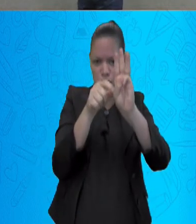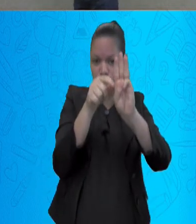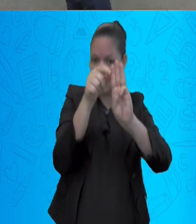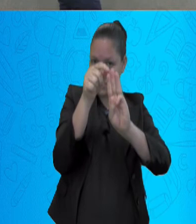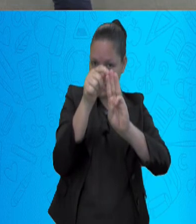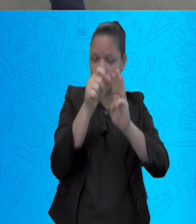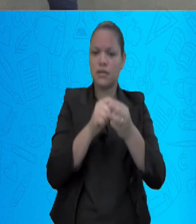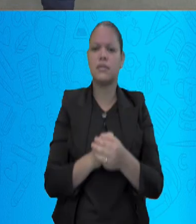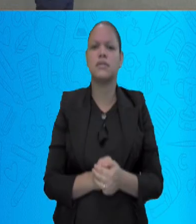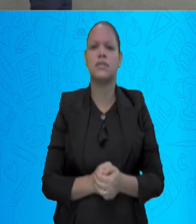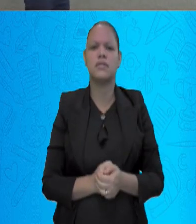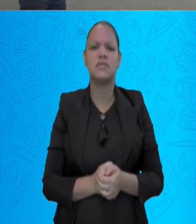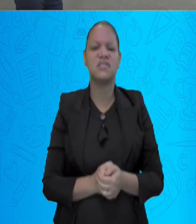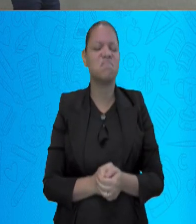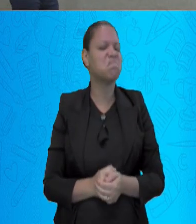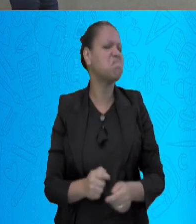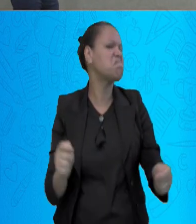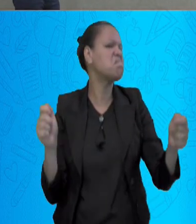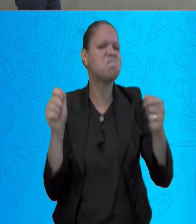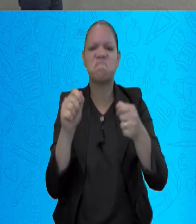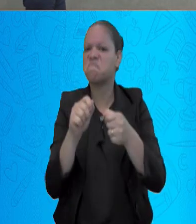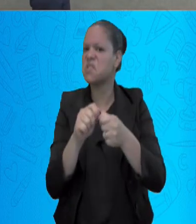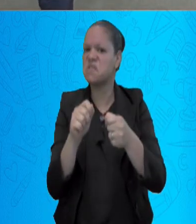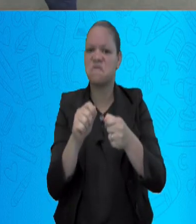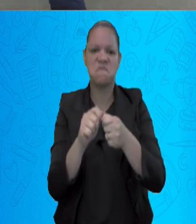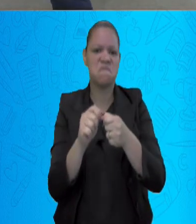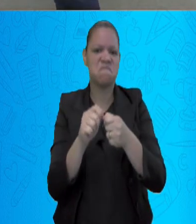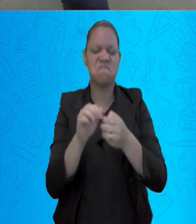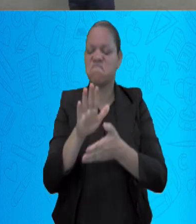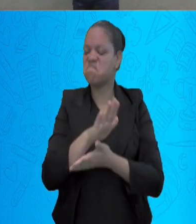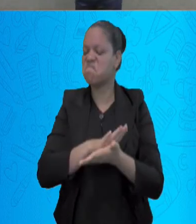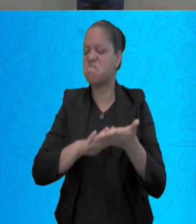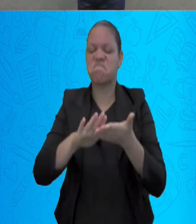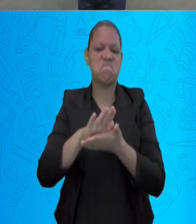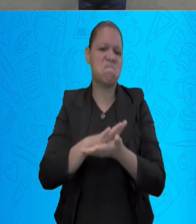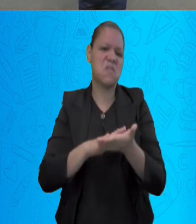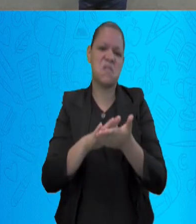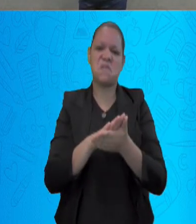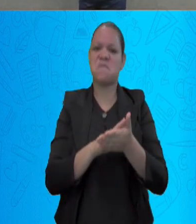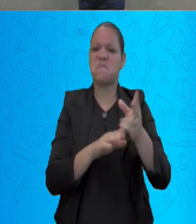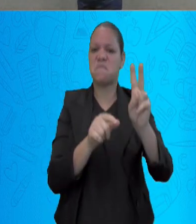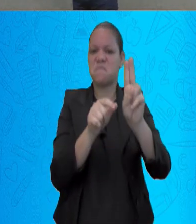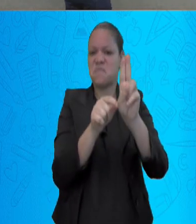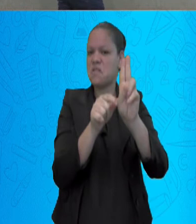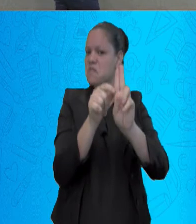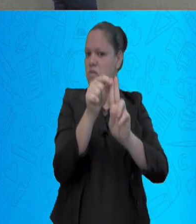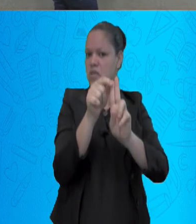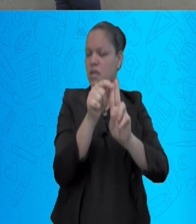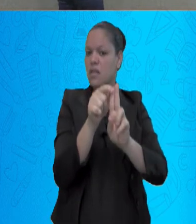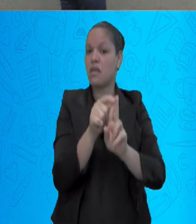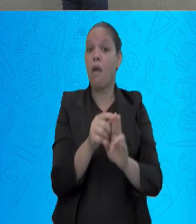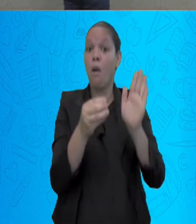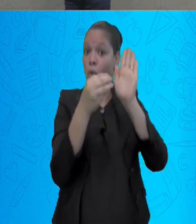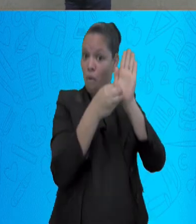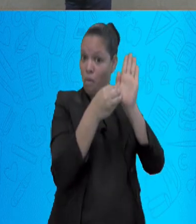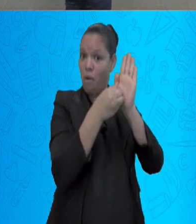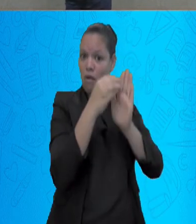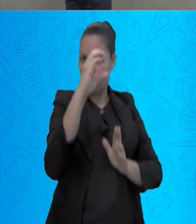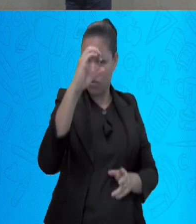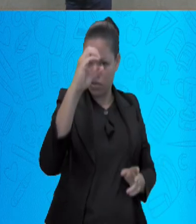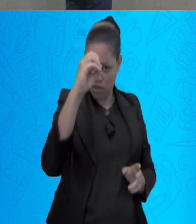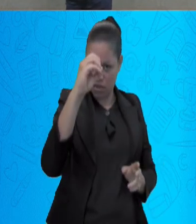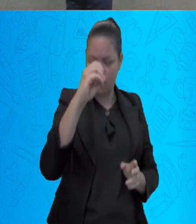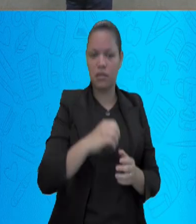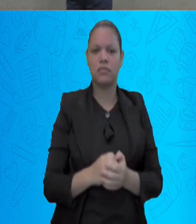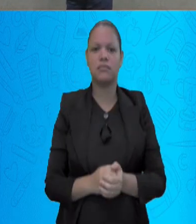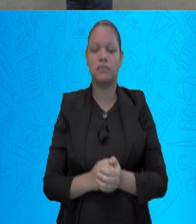centenas. Ela não fez nenhuma dezena, então vamos aqui colocar o 0. Vamos olhar aqui